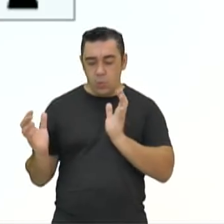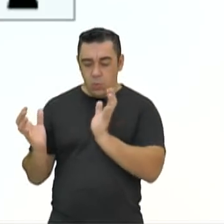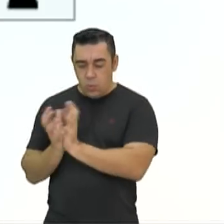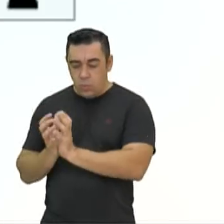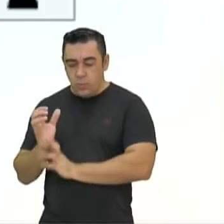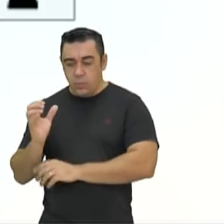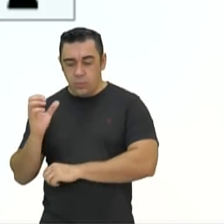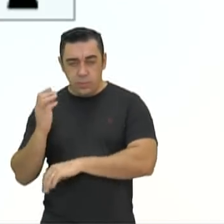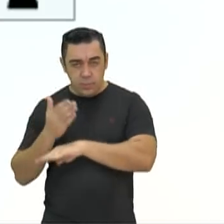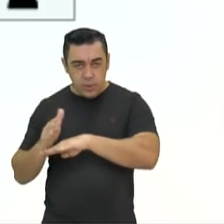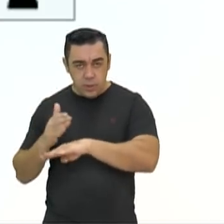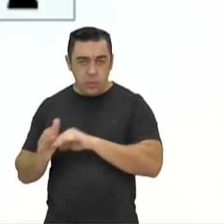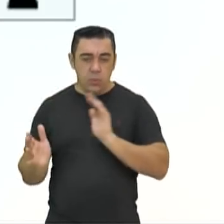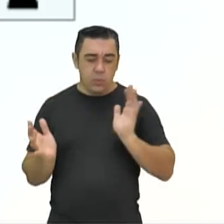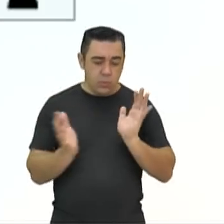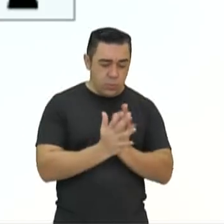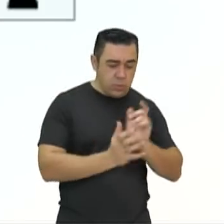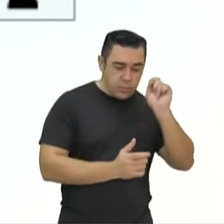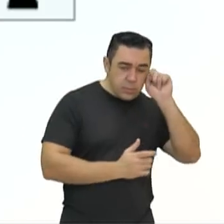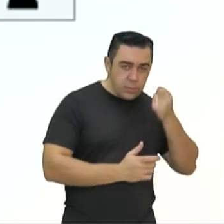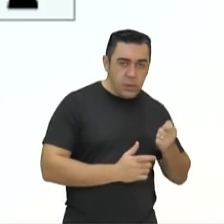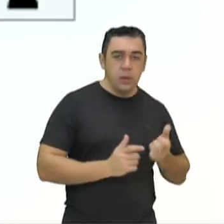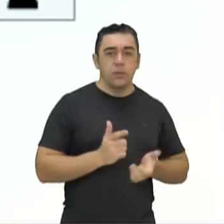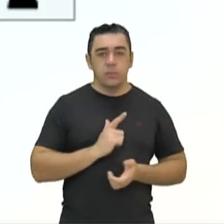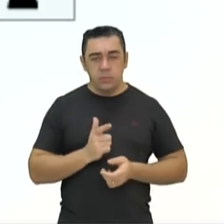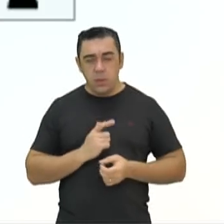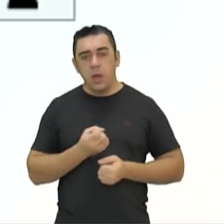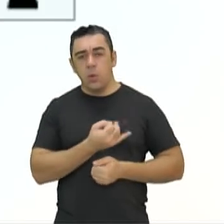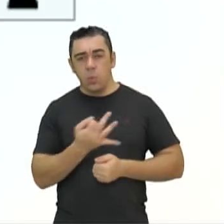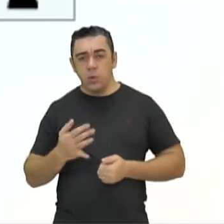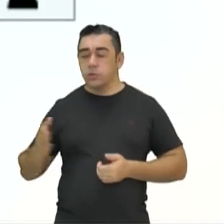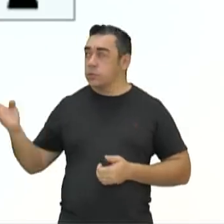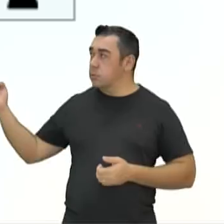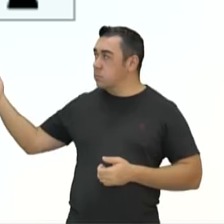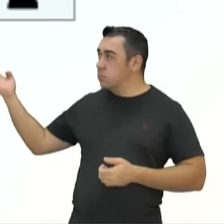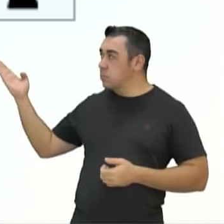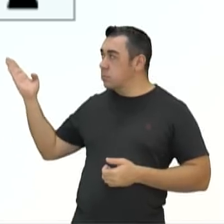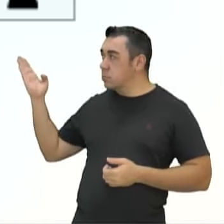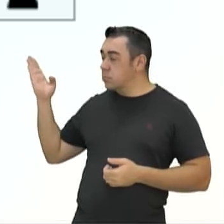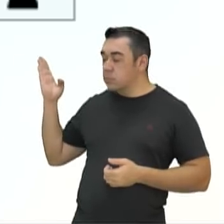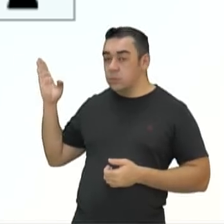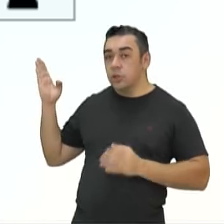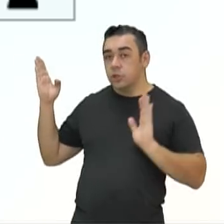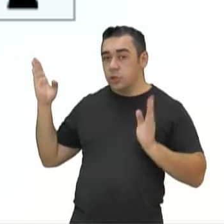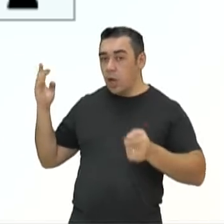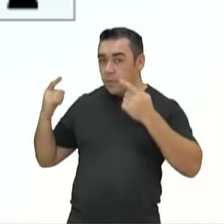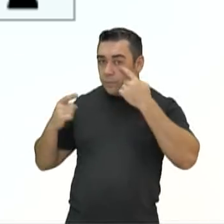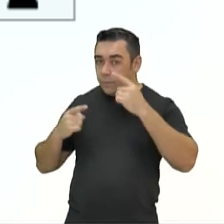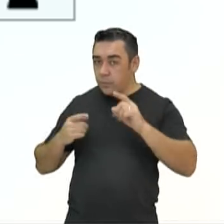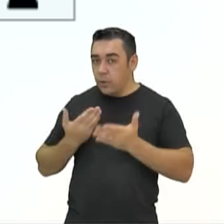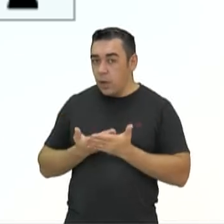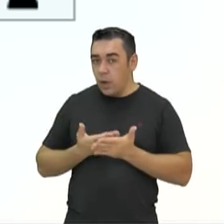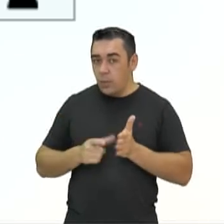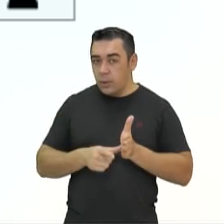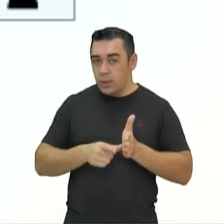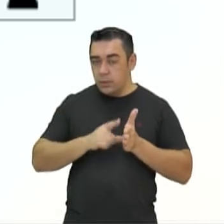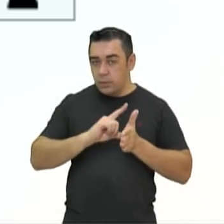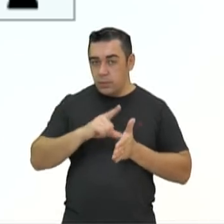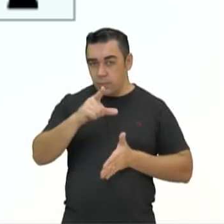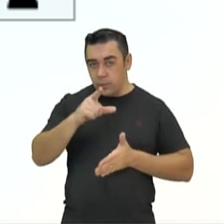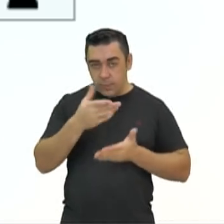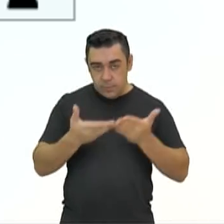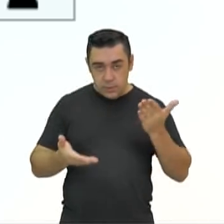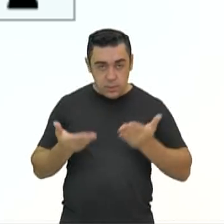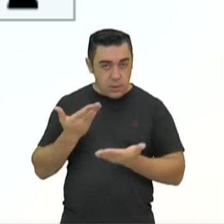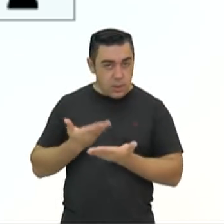8 peões, 2 cavalos, 2 bispos, 2 torres, uma dama e um rei. Então isso a gente já viu na outra aula. Se você perdeu outra